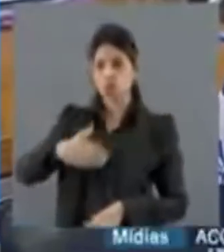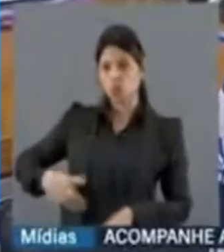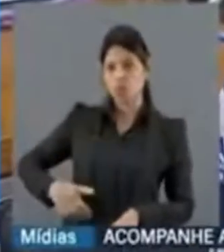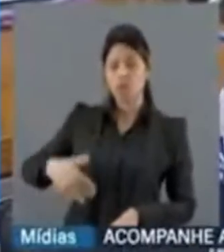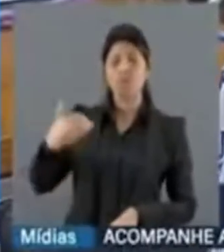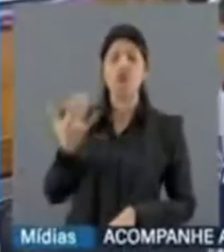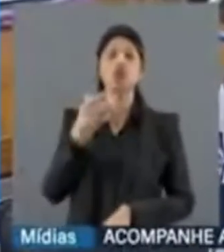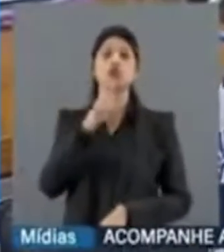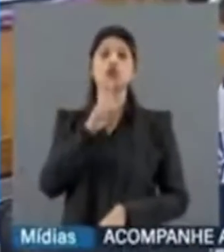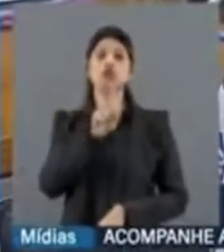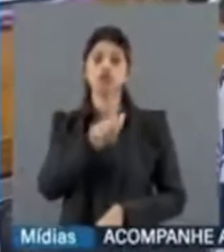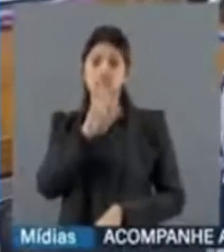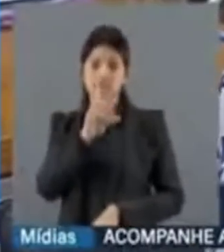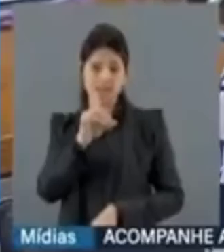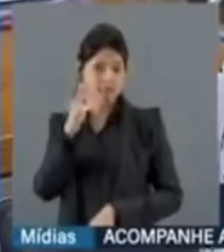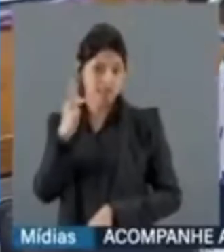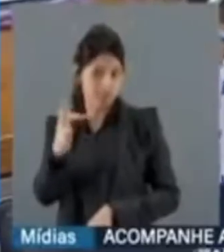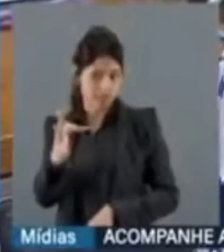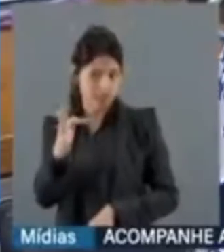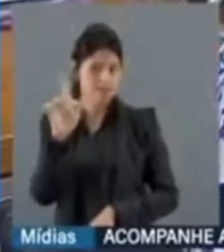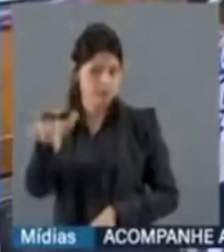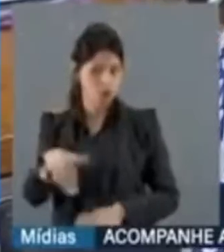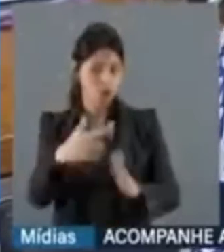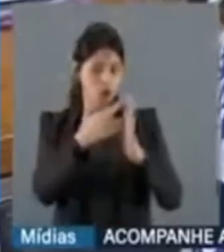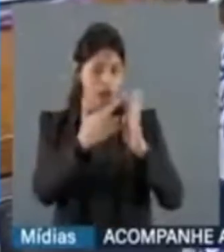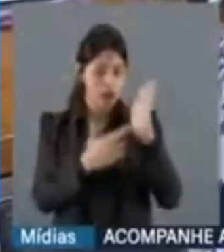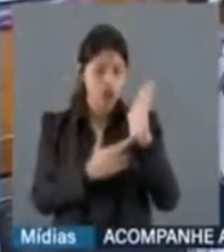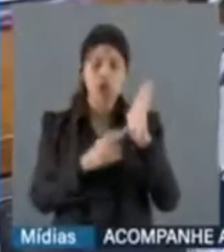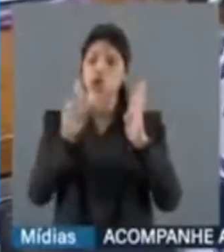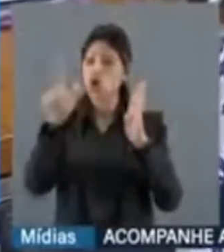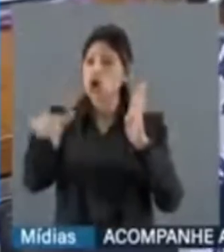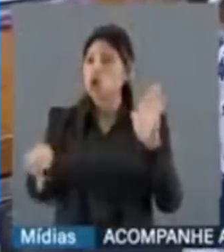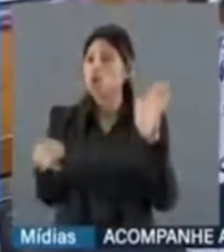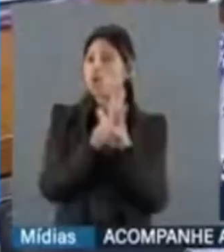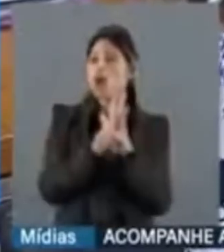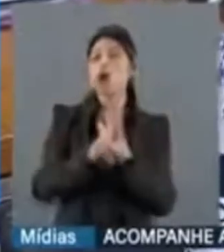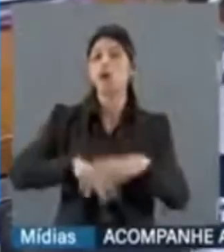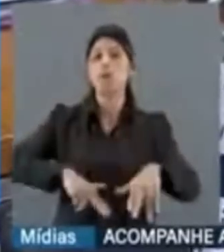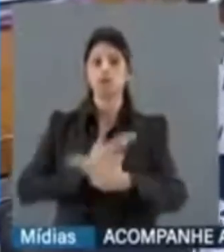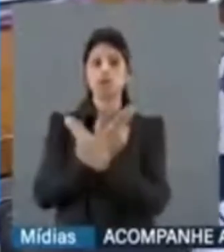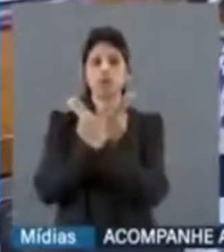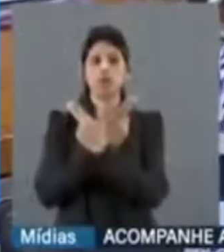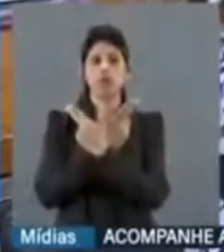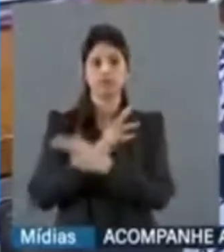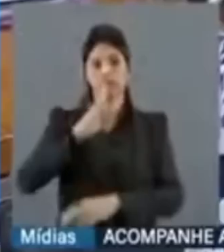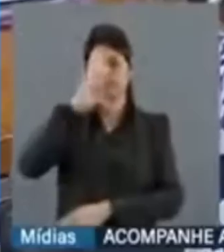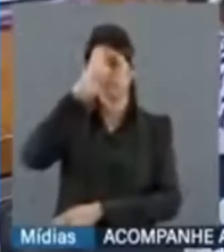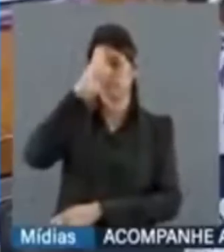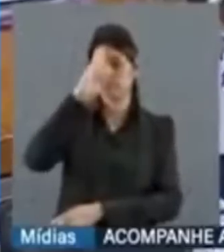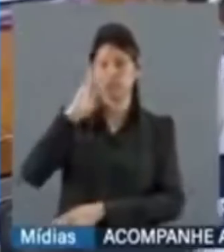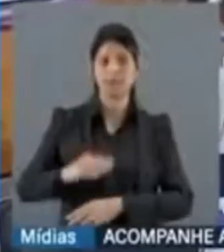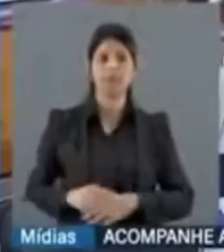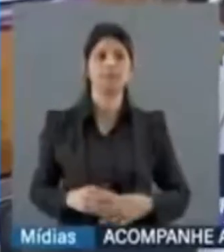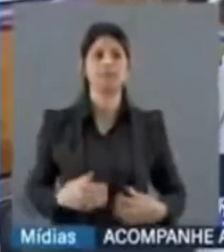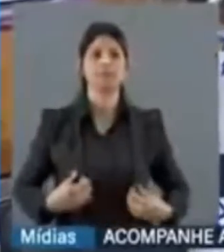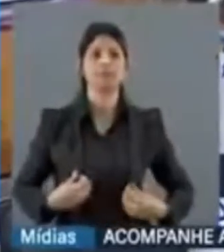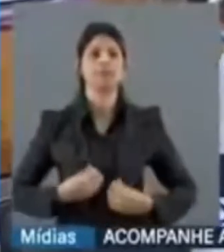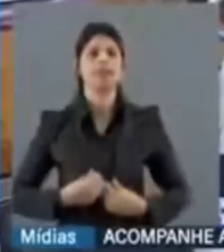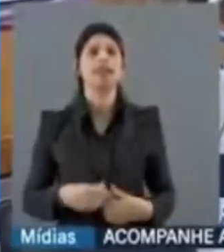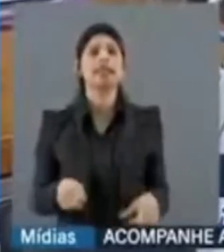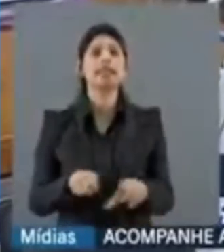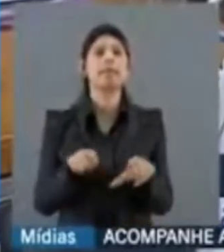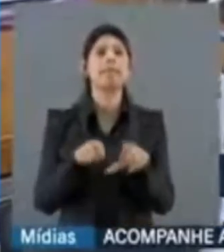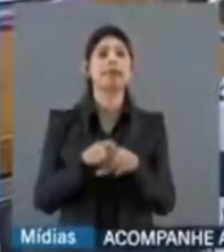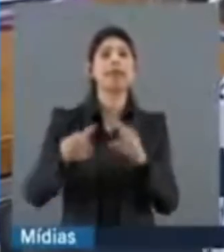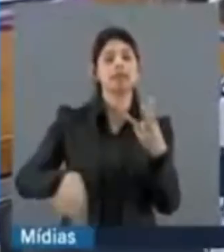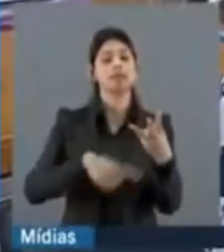Exército. Do Exército. Então é importante que a gente tenha isso. Por isso eles estão convocados. Terceiro, eu faço uma pergunta à